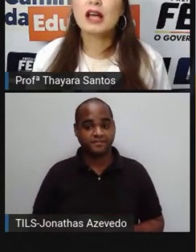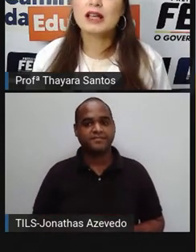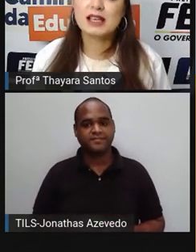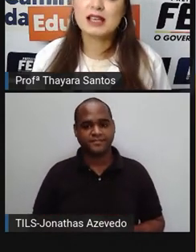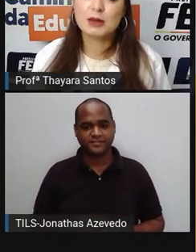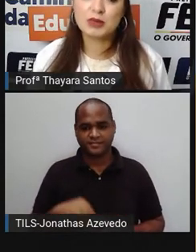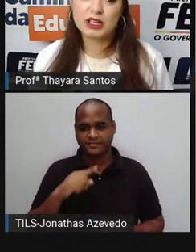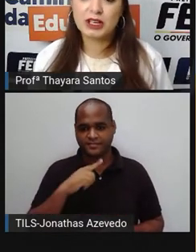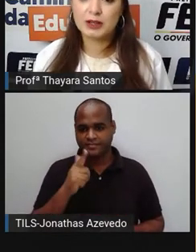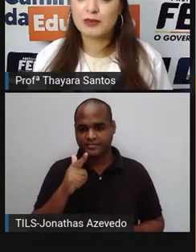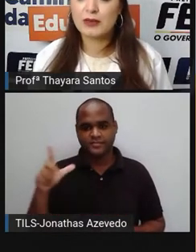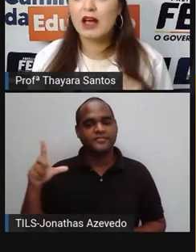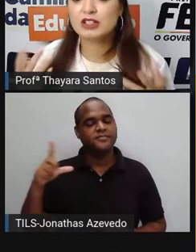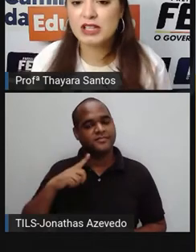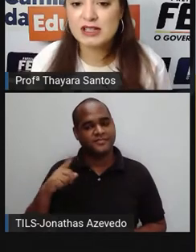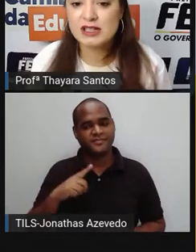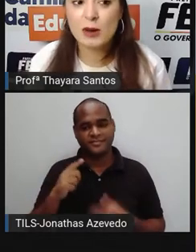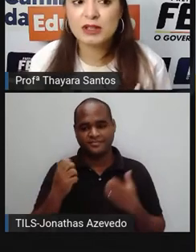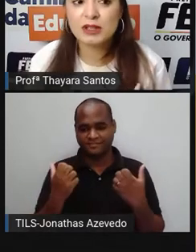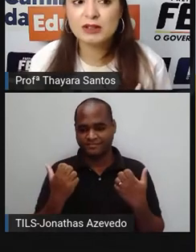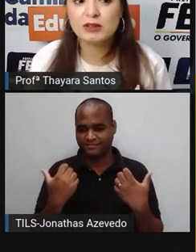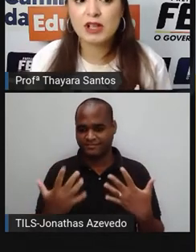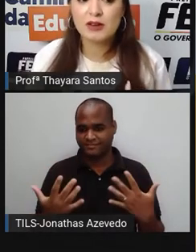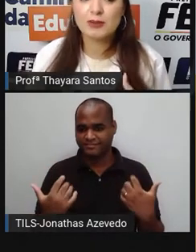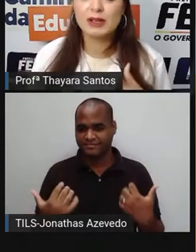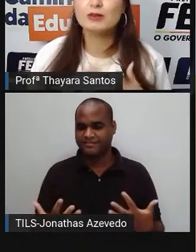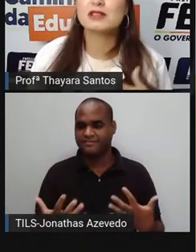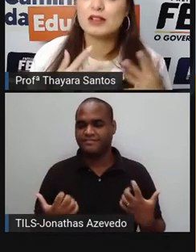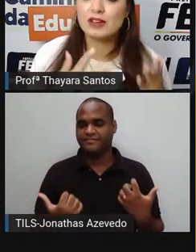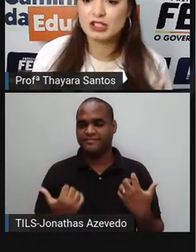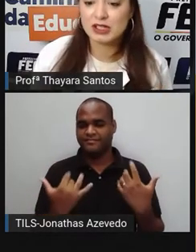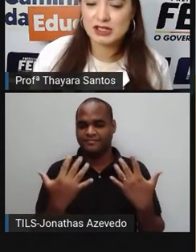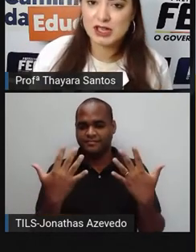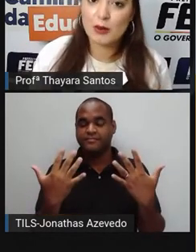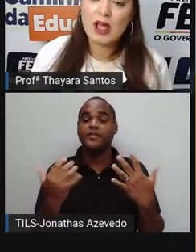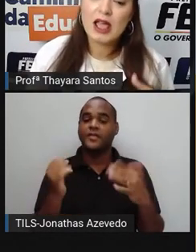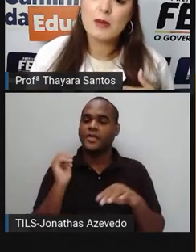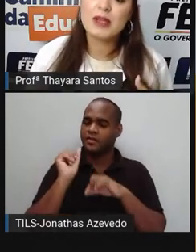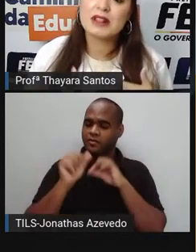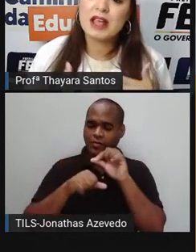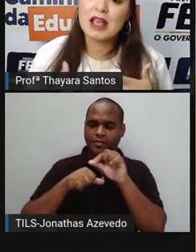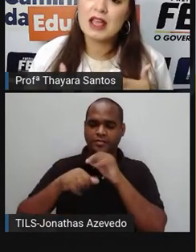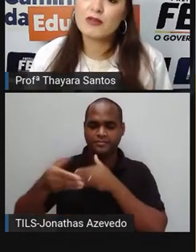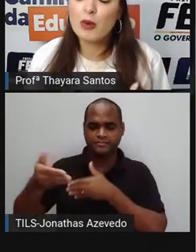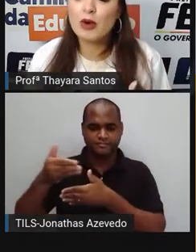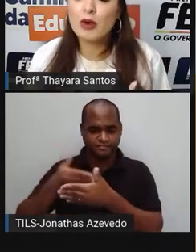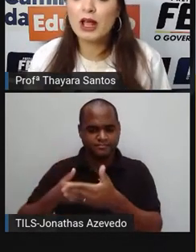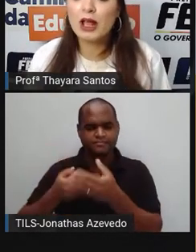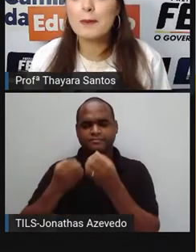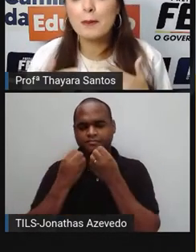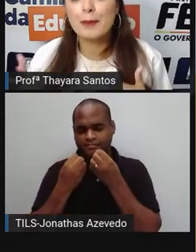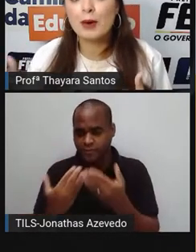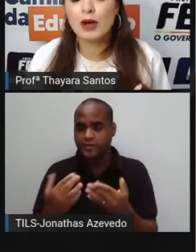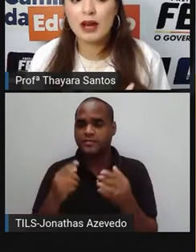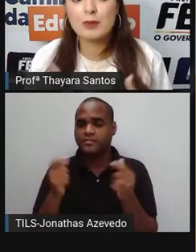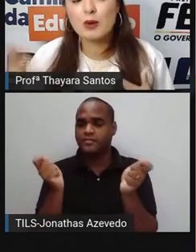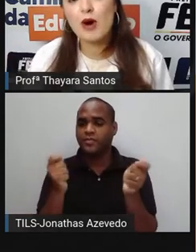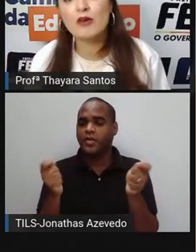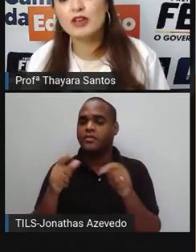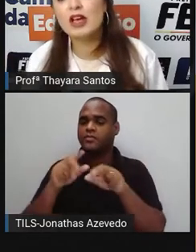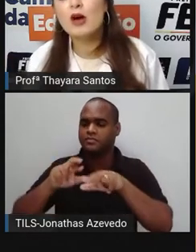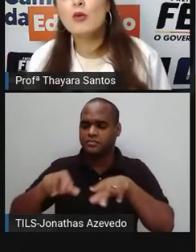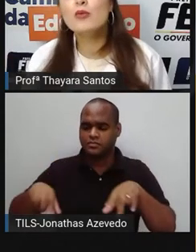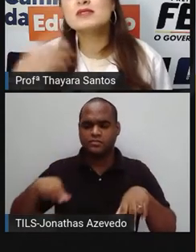outro exemplo aqui a vegetação a manutenção da vegetação É benéfica porque ela propõe